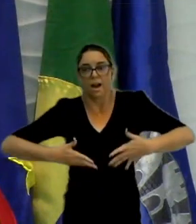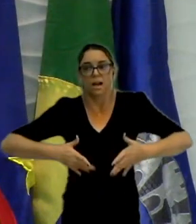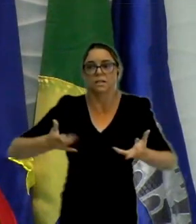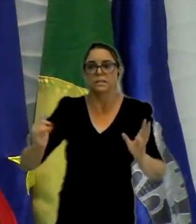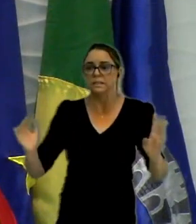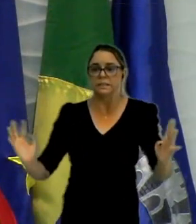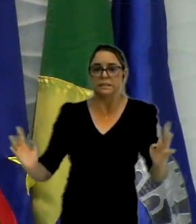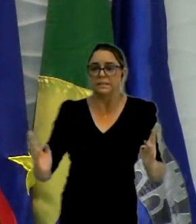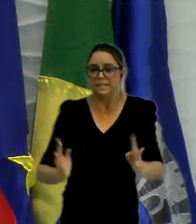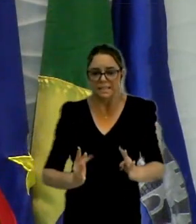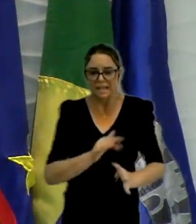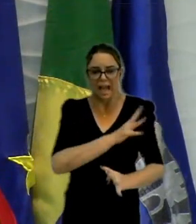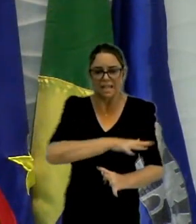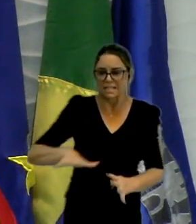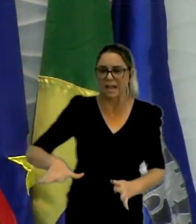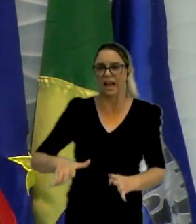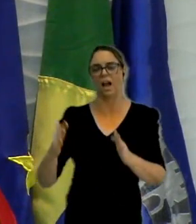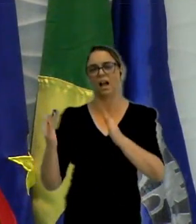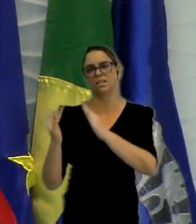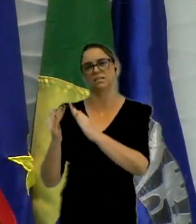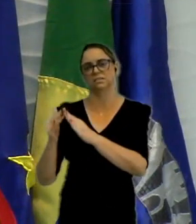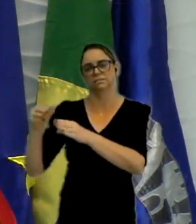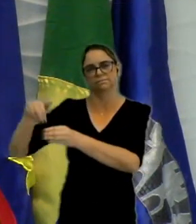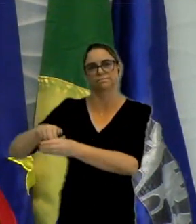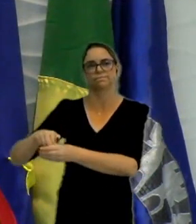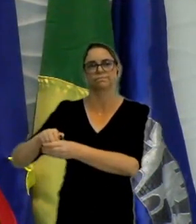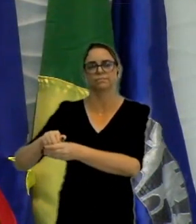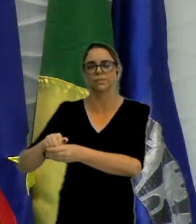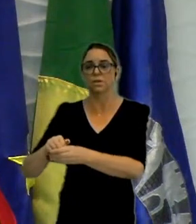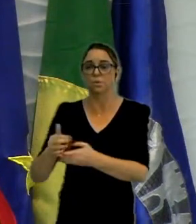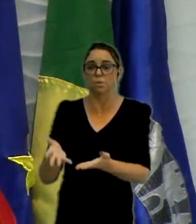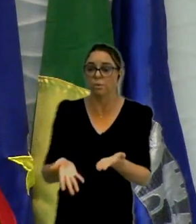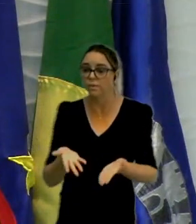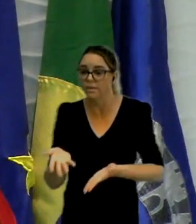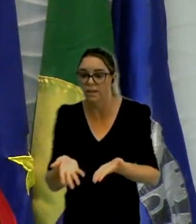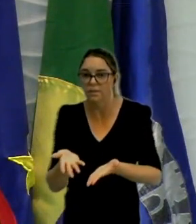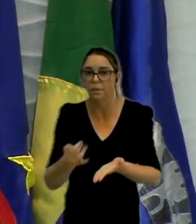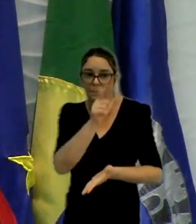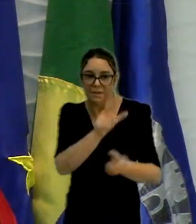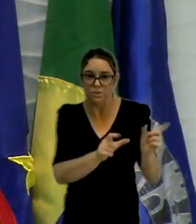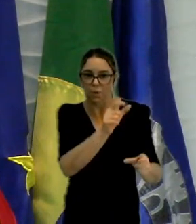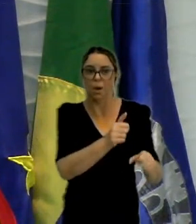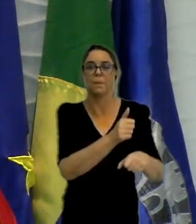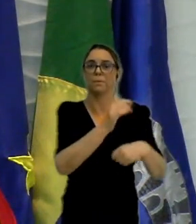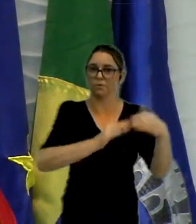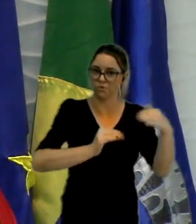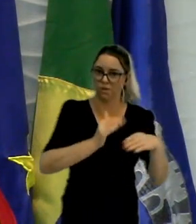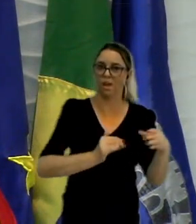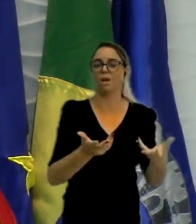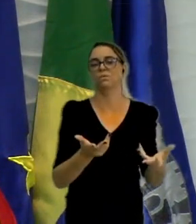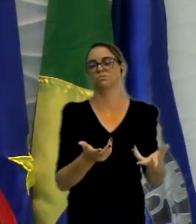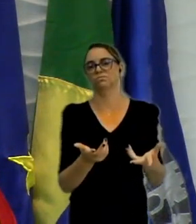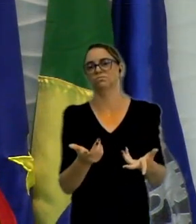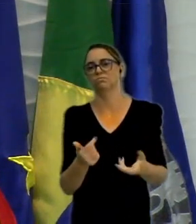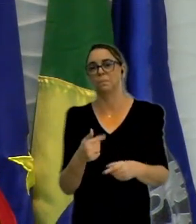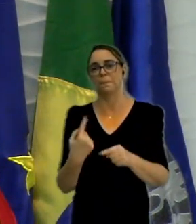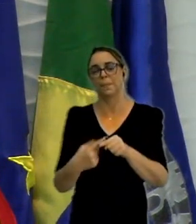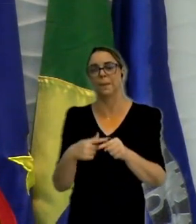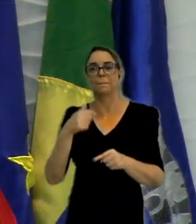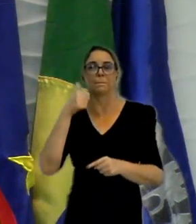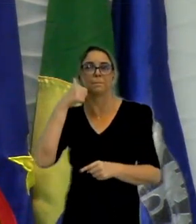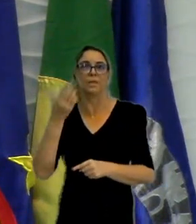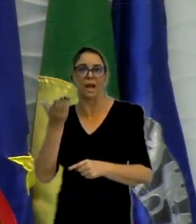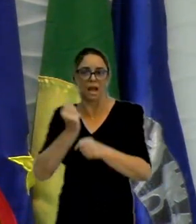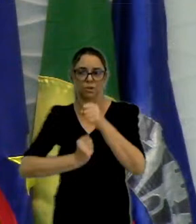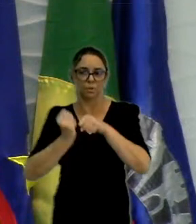que ainda estão em casa sem cuidadores, por falta de pagamento, como foi o ano passado. Muitos cuidadores